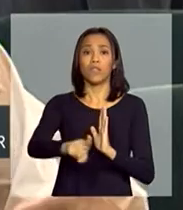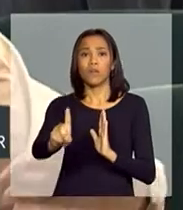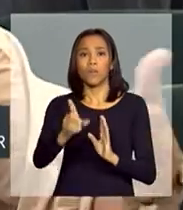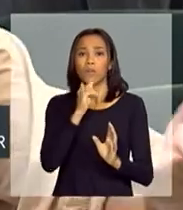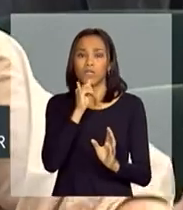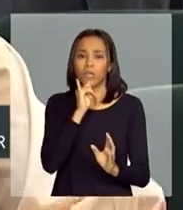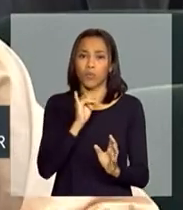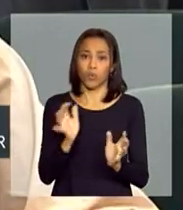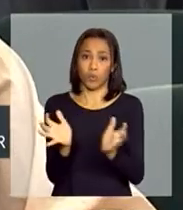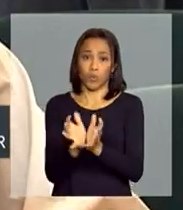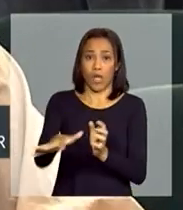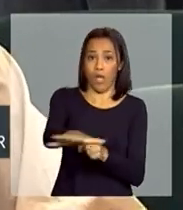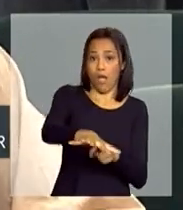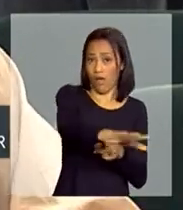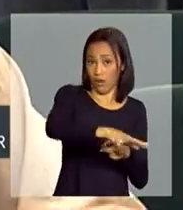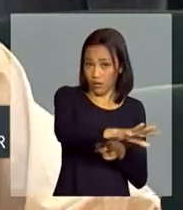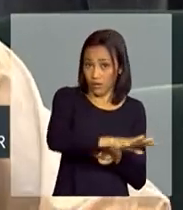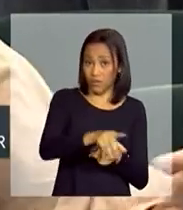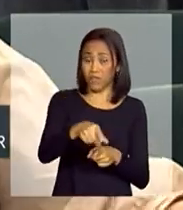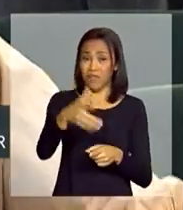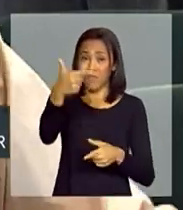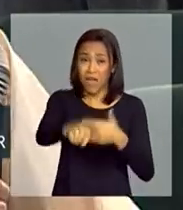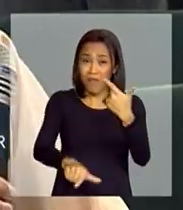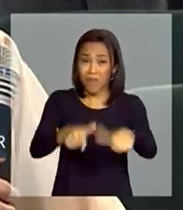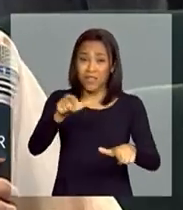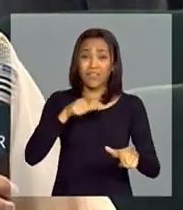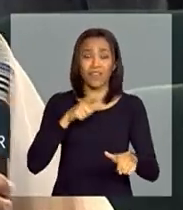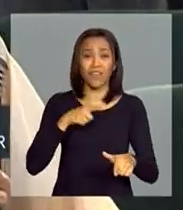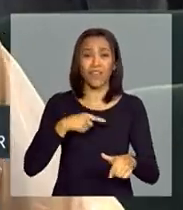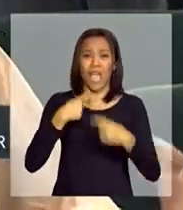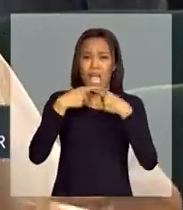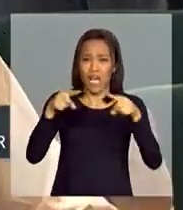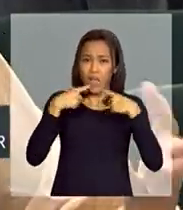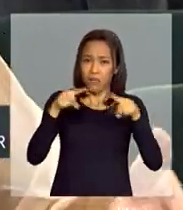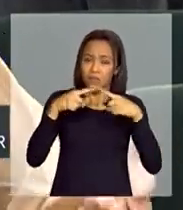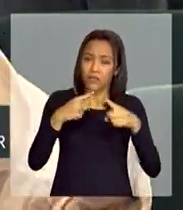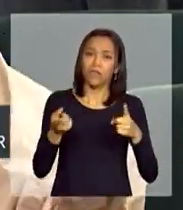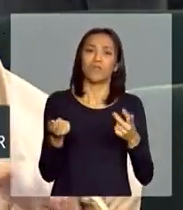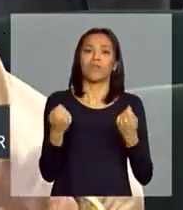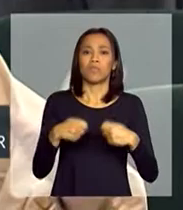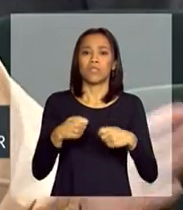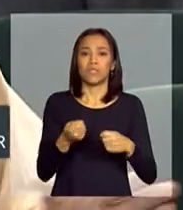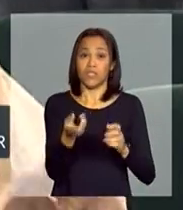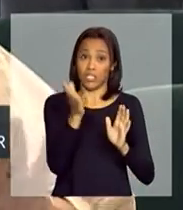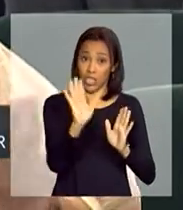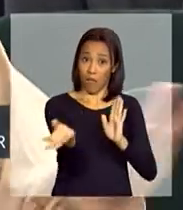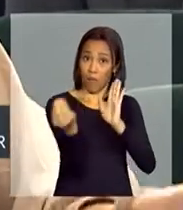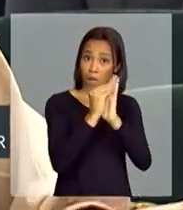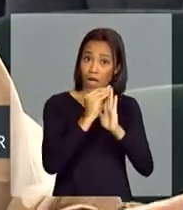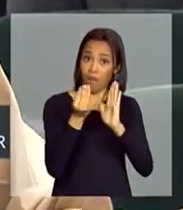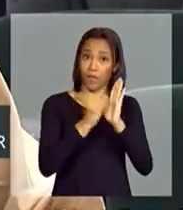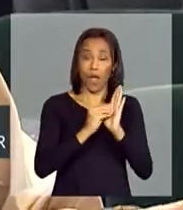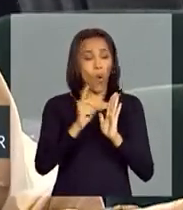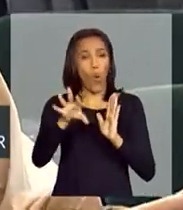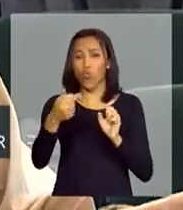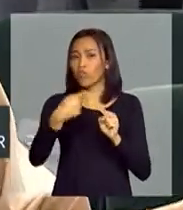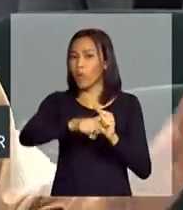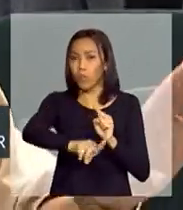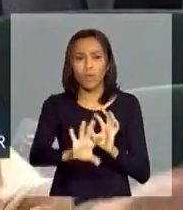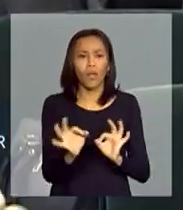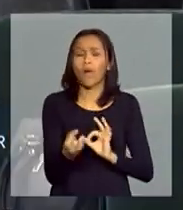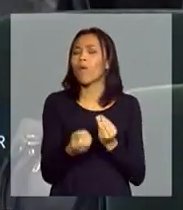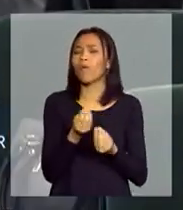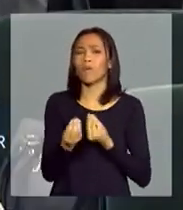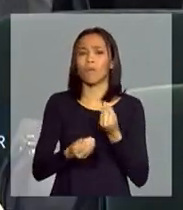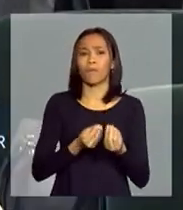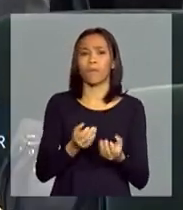que os setores que são setores que mais tem reclamações contra eles devem estar contemplados na lista ou uma coisa não vai ter nada a ver com outra